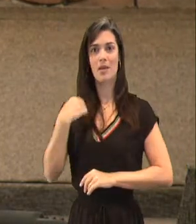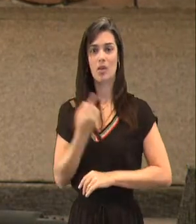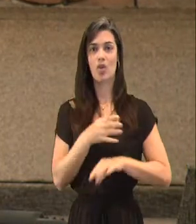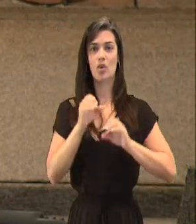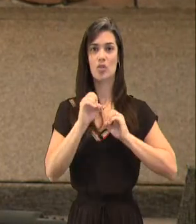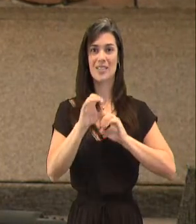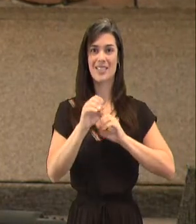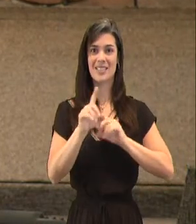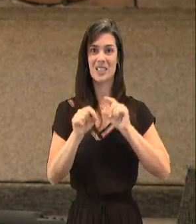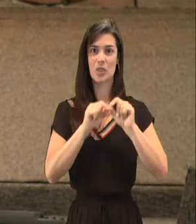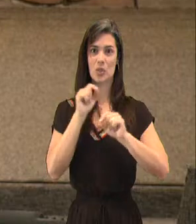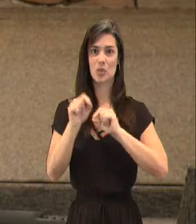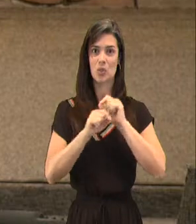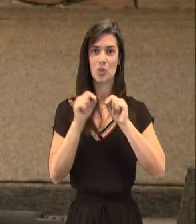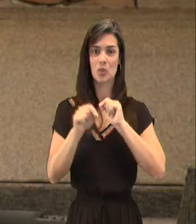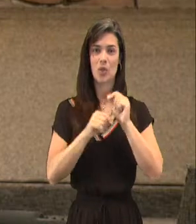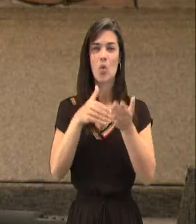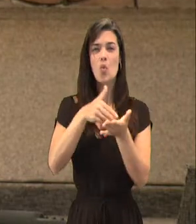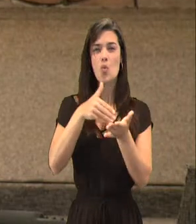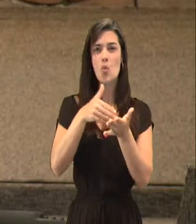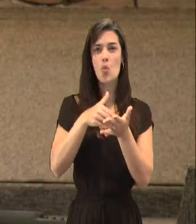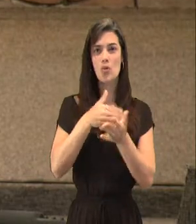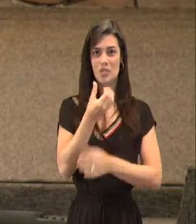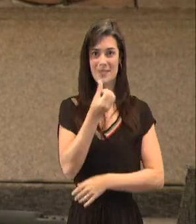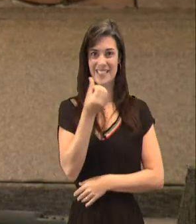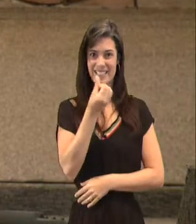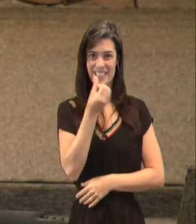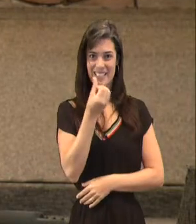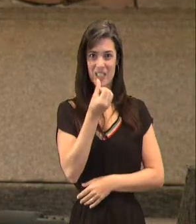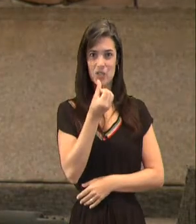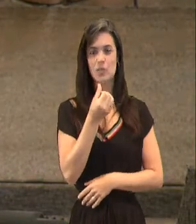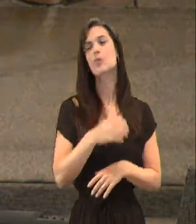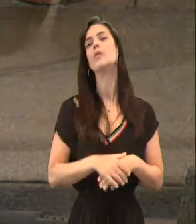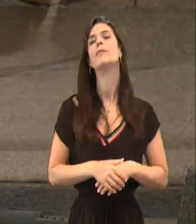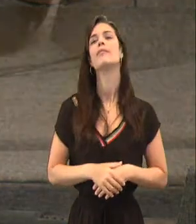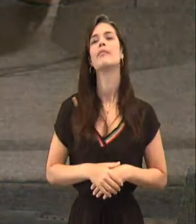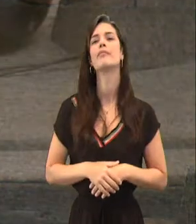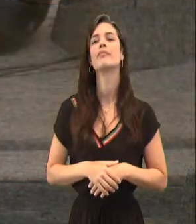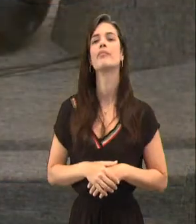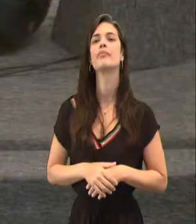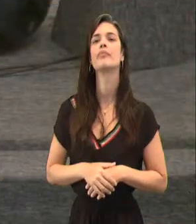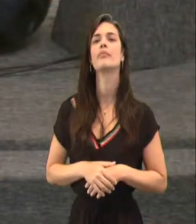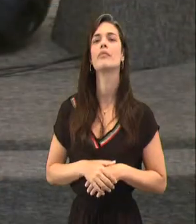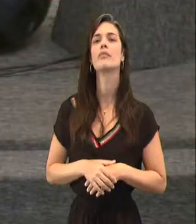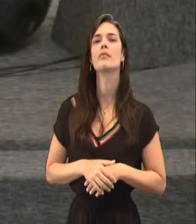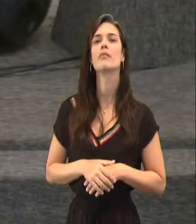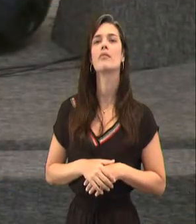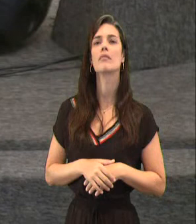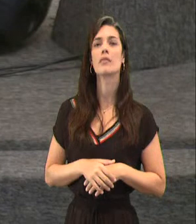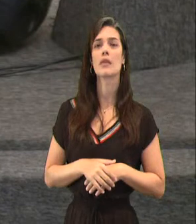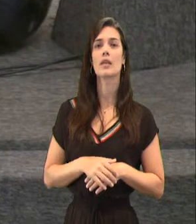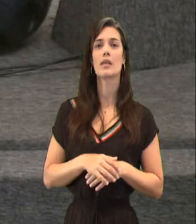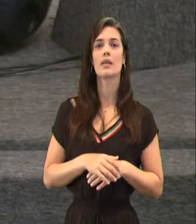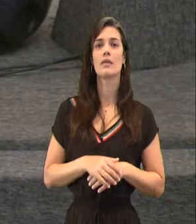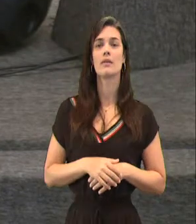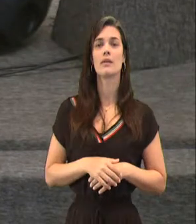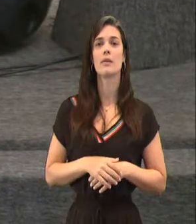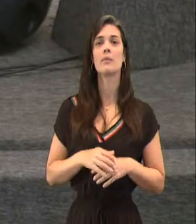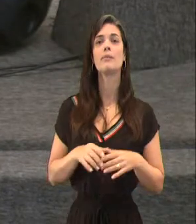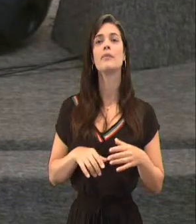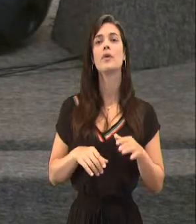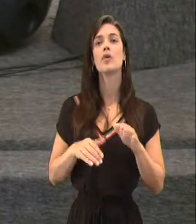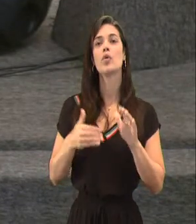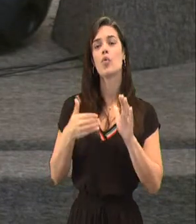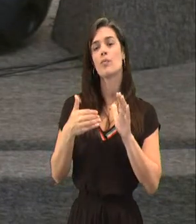na segunda parte do verso 13. Começa dizendo: não nos deixes cair em tentação, mas livra-nos do mal,